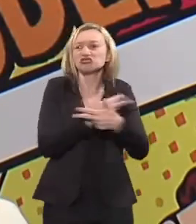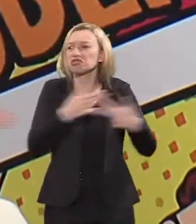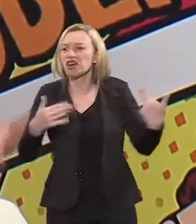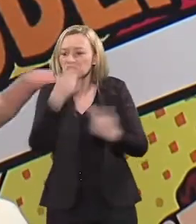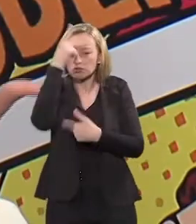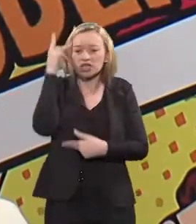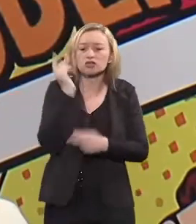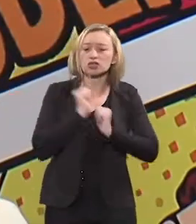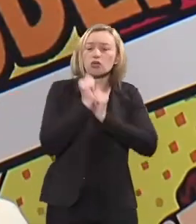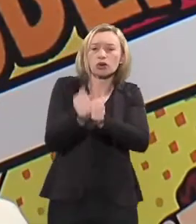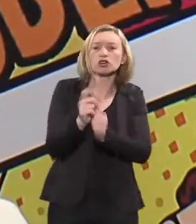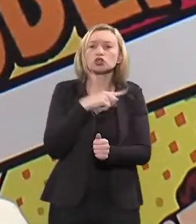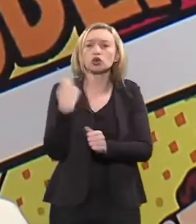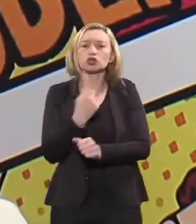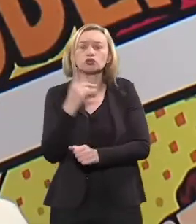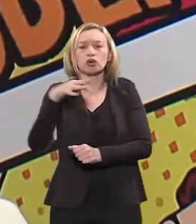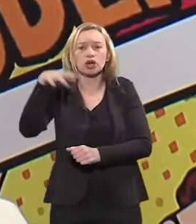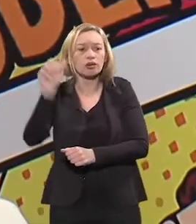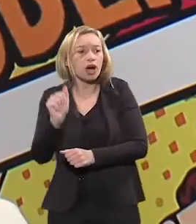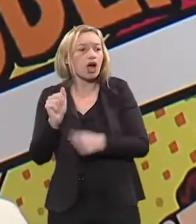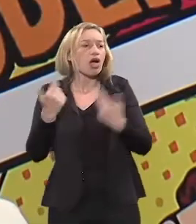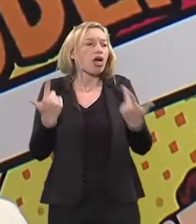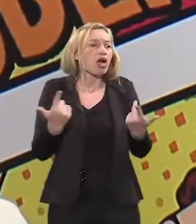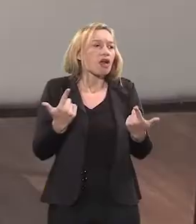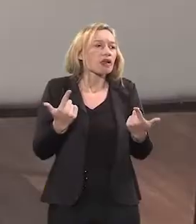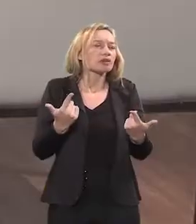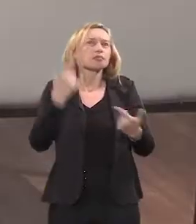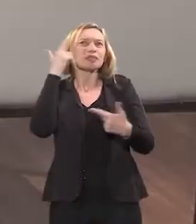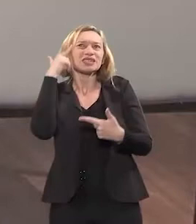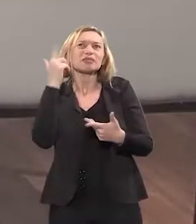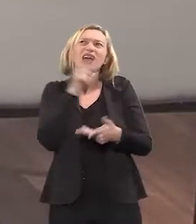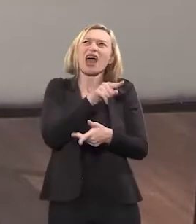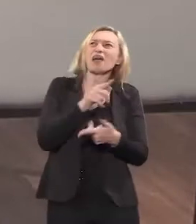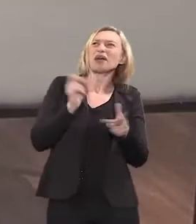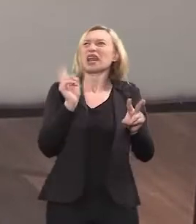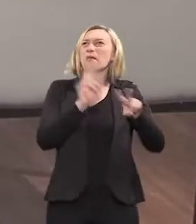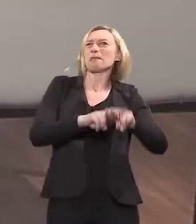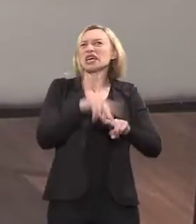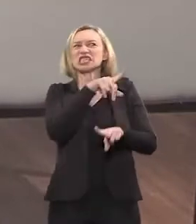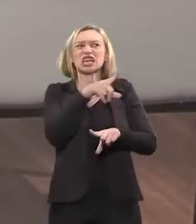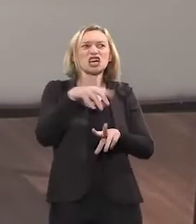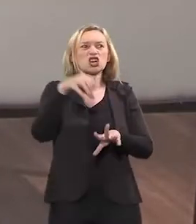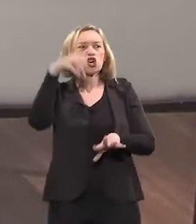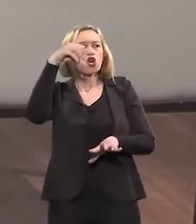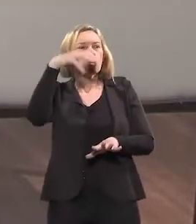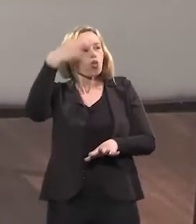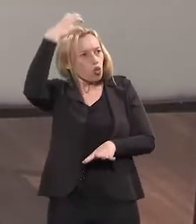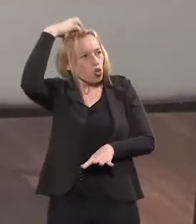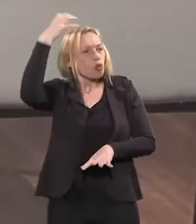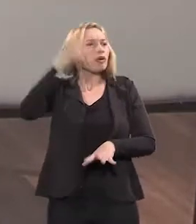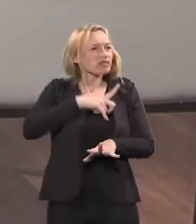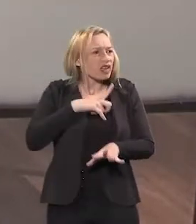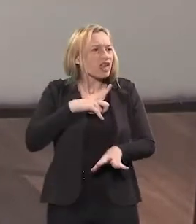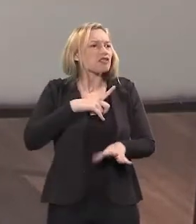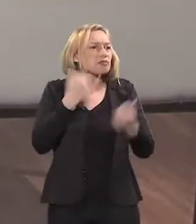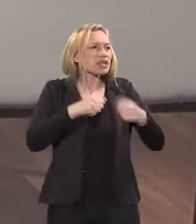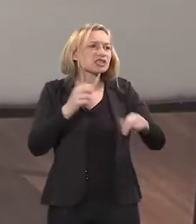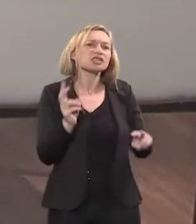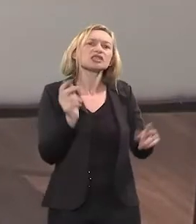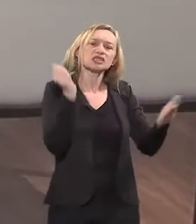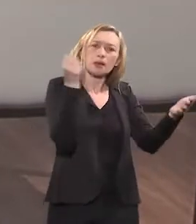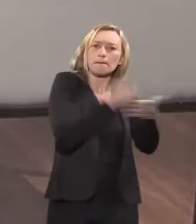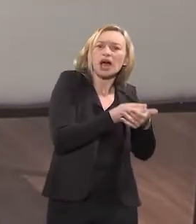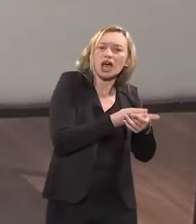acredito que muita gente que também possa estar acompanhando o nosso programa tem um pensamento de, mas se ela foi presa, ela cometeu um crime, precisa pagar,